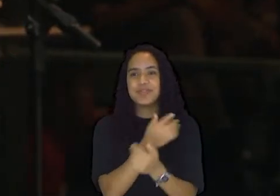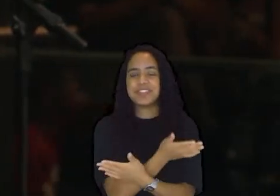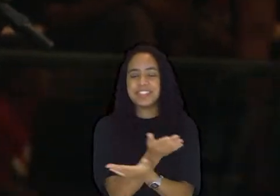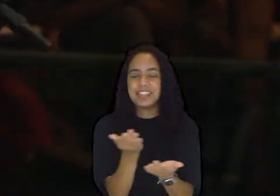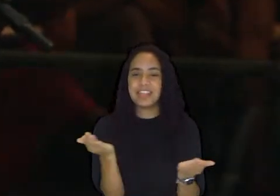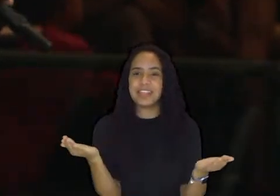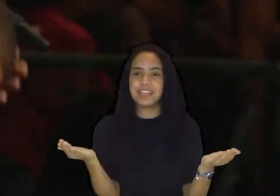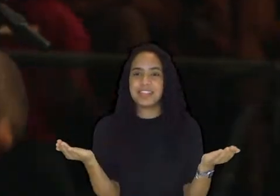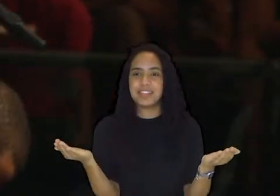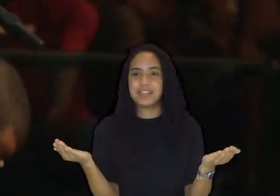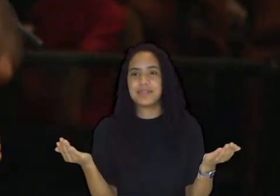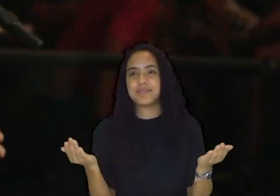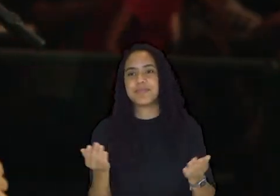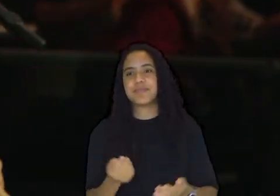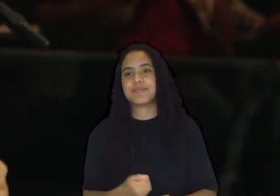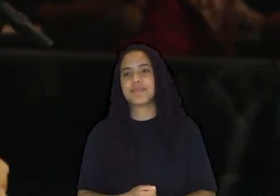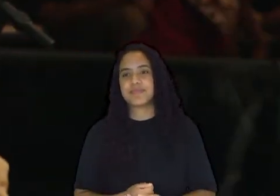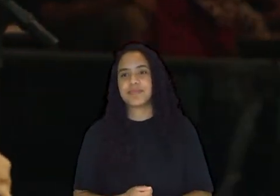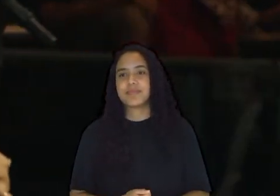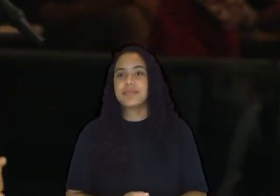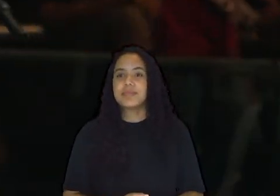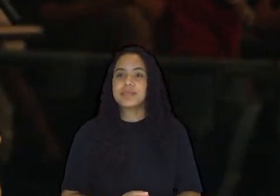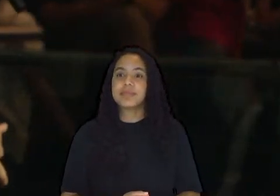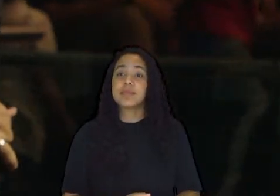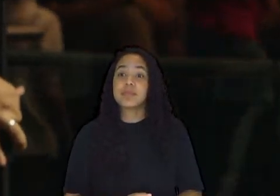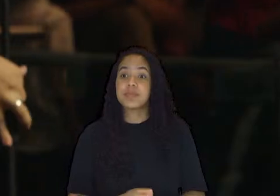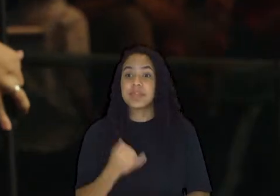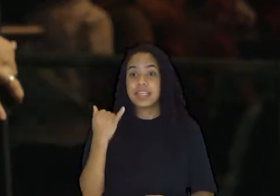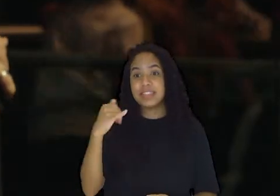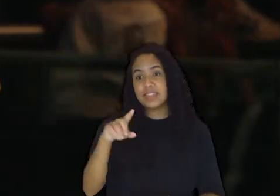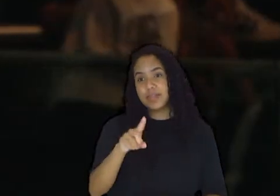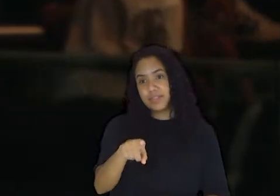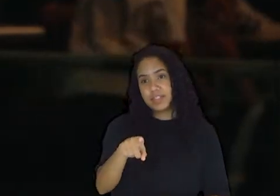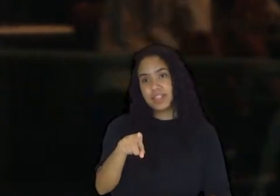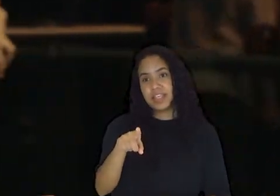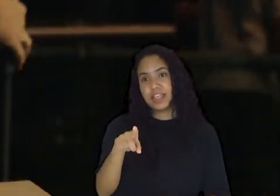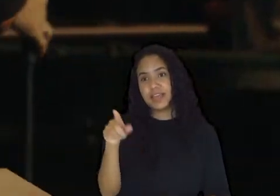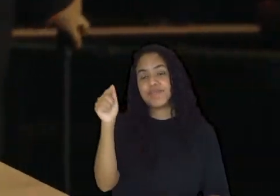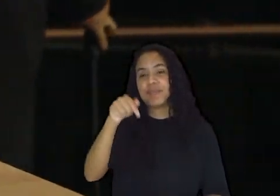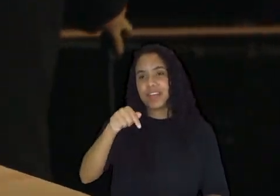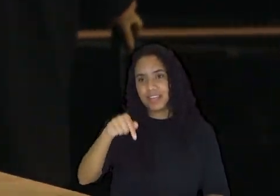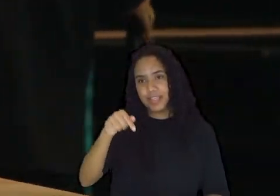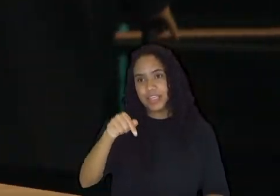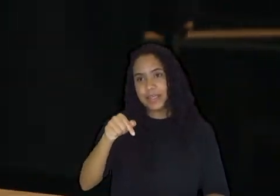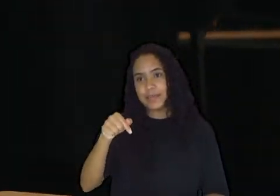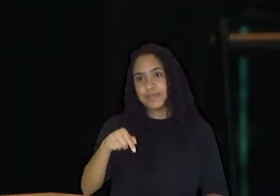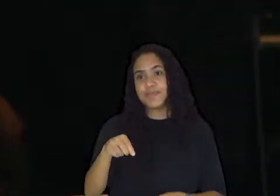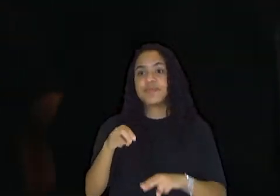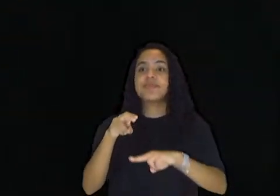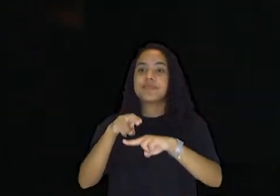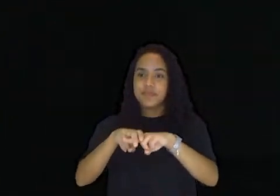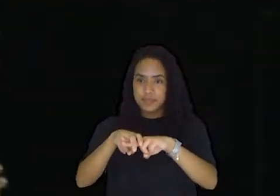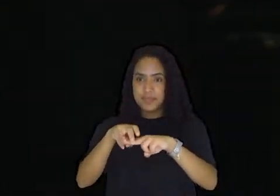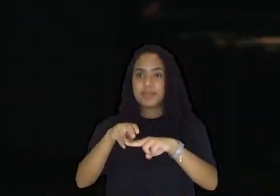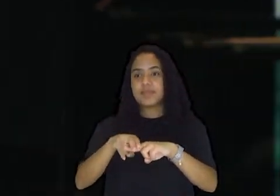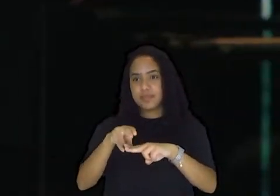Se você tiver lugares vagos aí perto de você e ver alguém de pé,